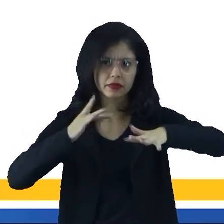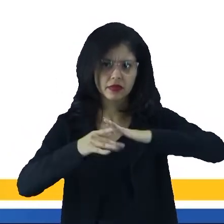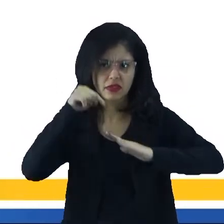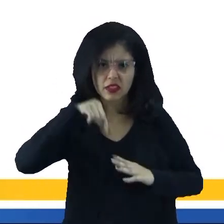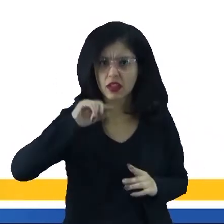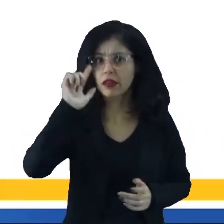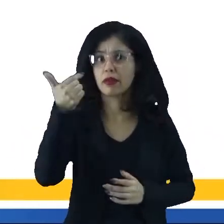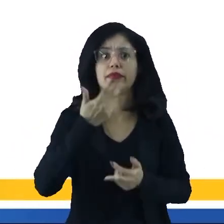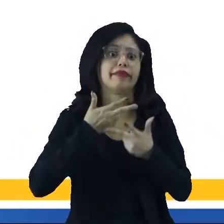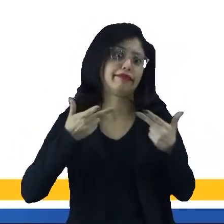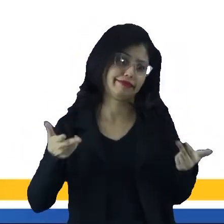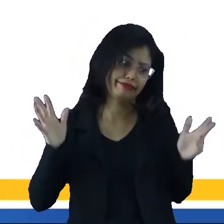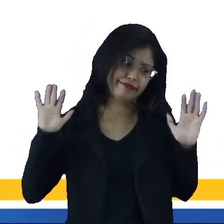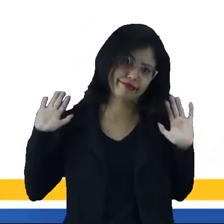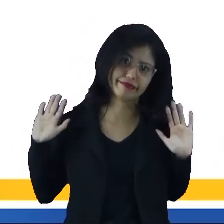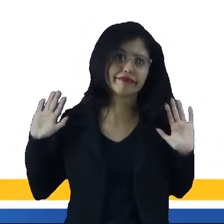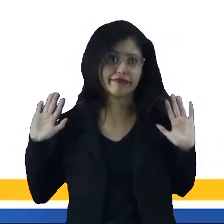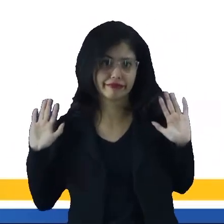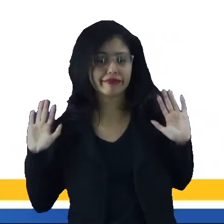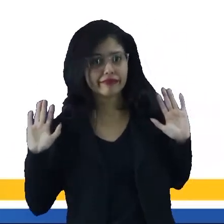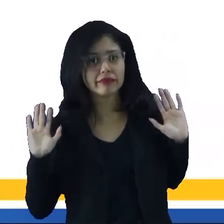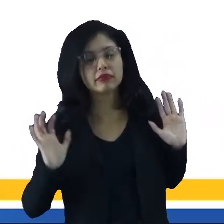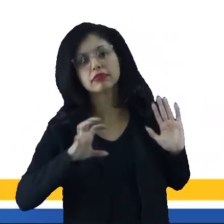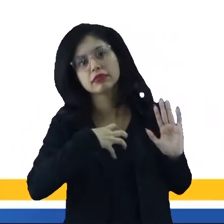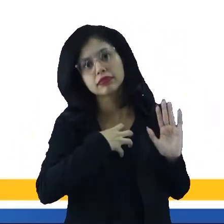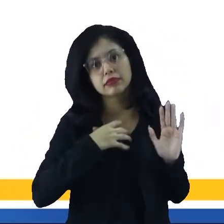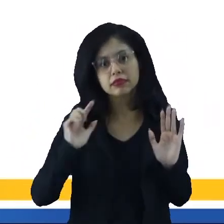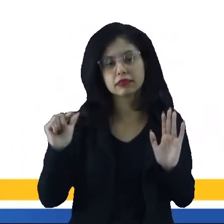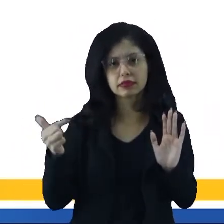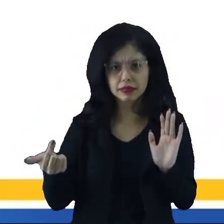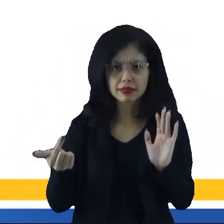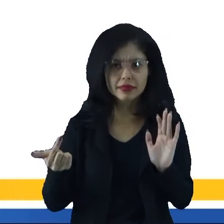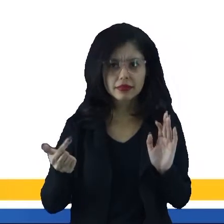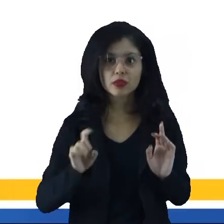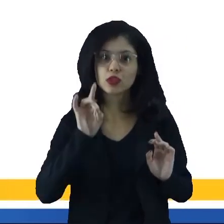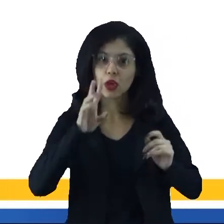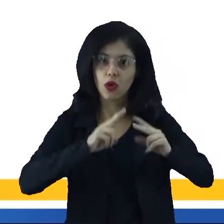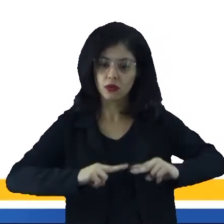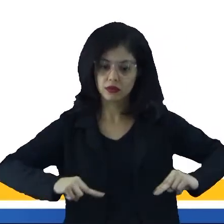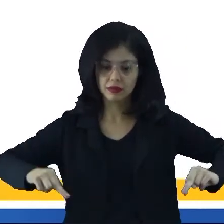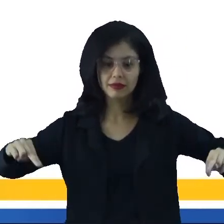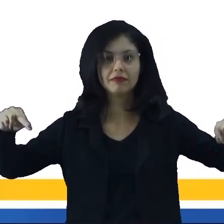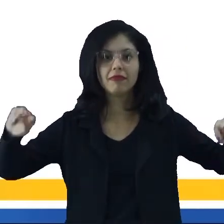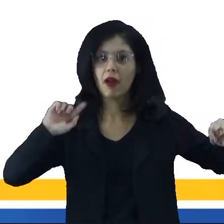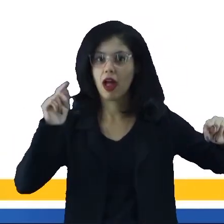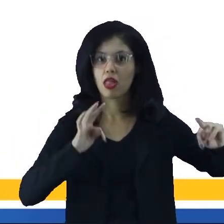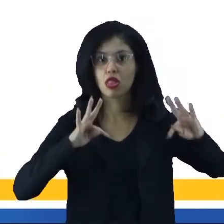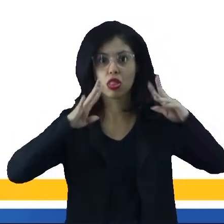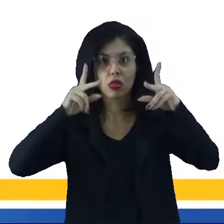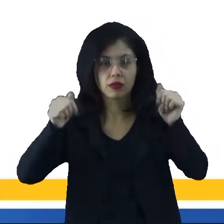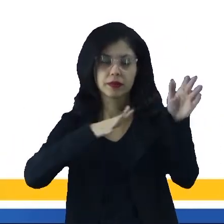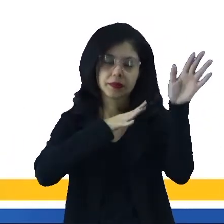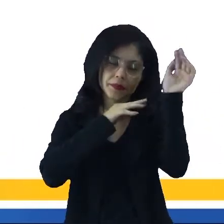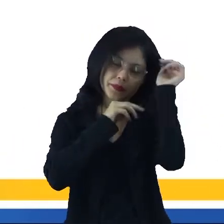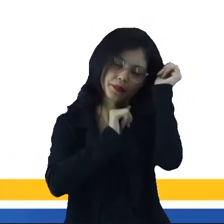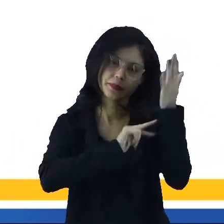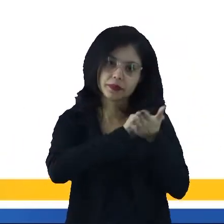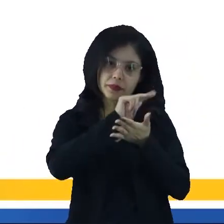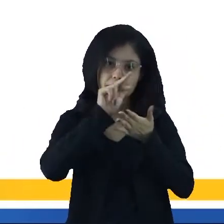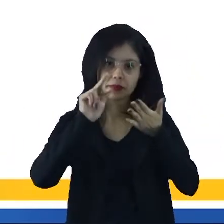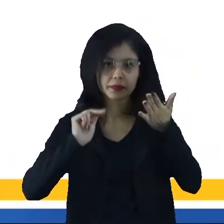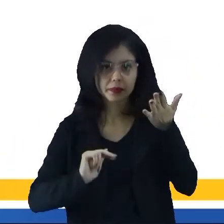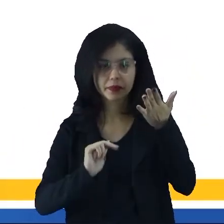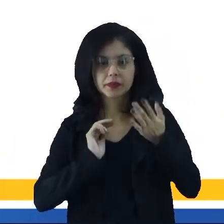em casa é outra coisa. Ou seja, ele só tem essa rede onde todos dormem, né? Várias